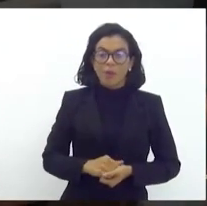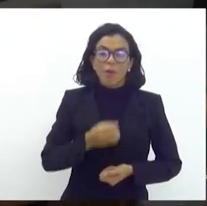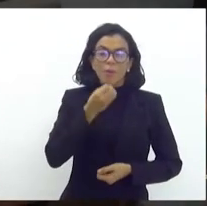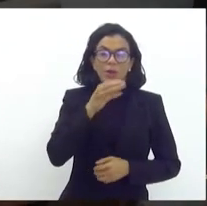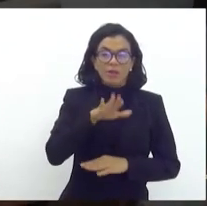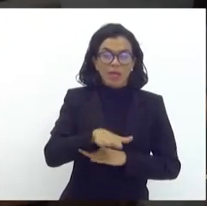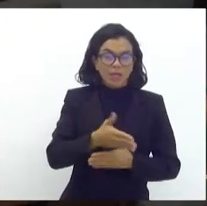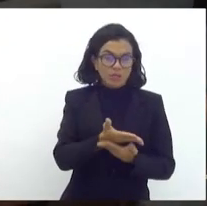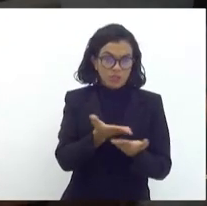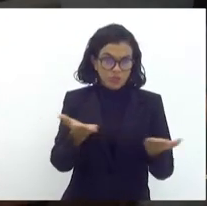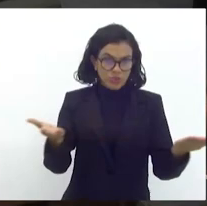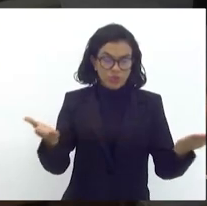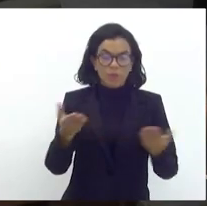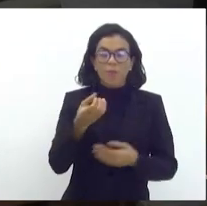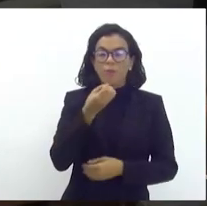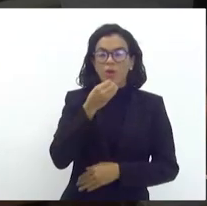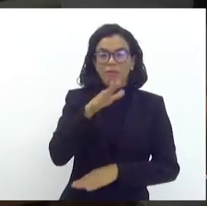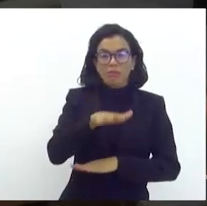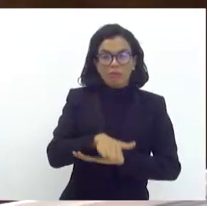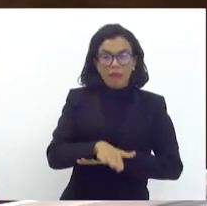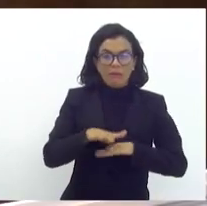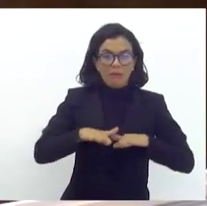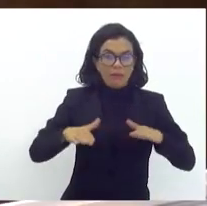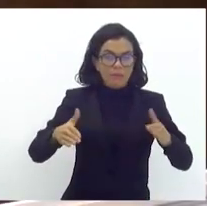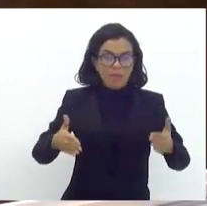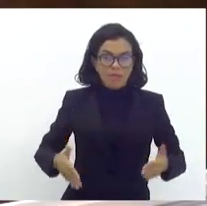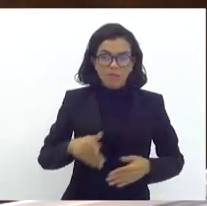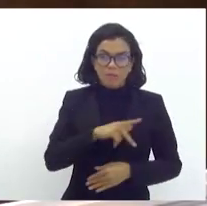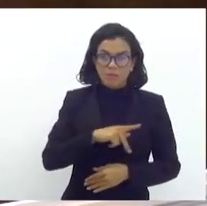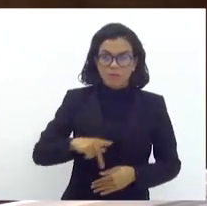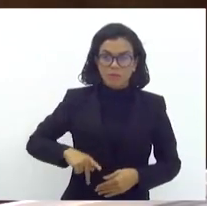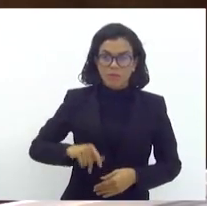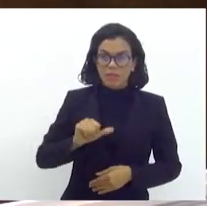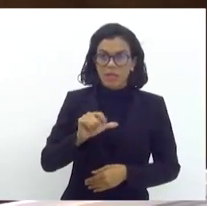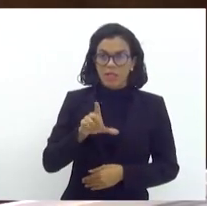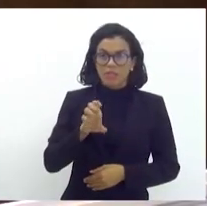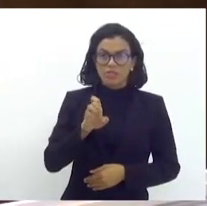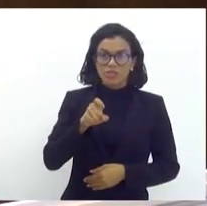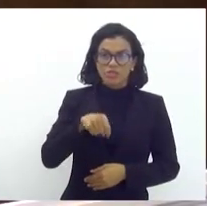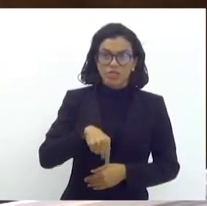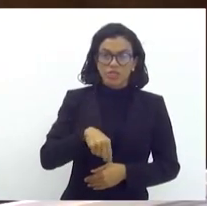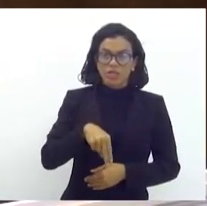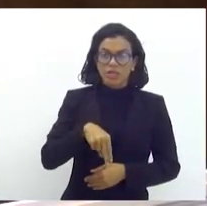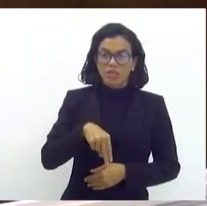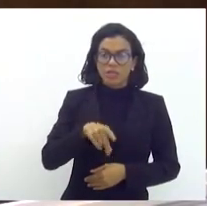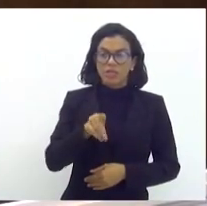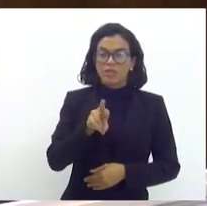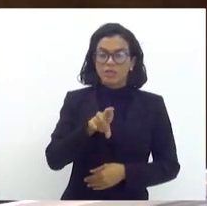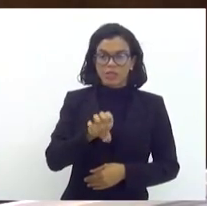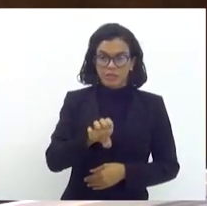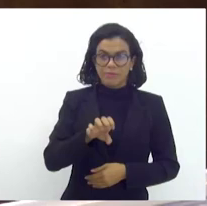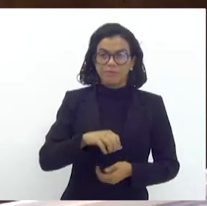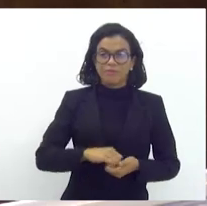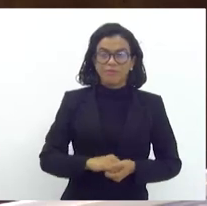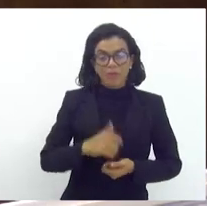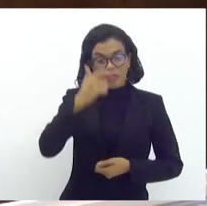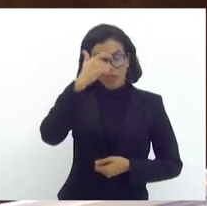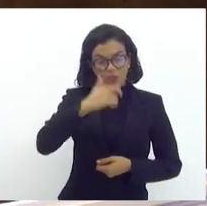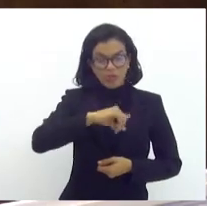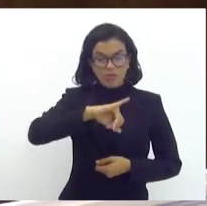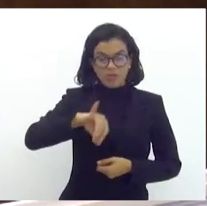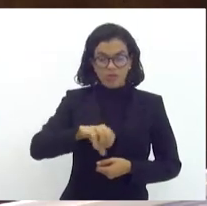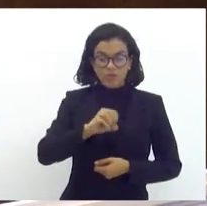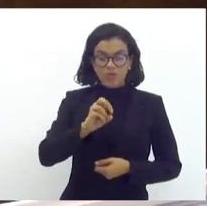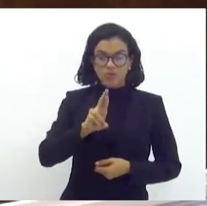a todos boa tarde a mesa Deputado André secretário nosso Rocha meu amigo Mauro Osório eu sou Jorge